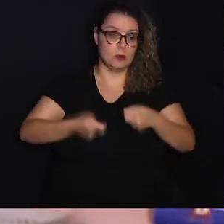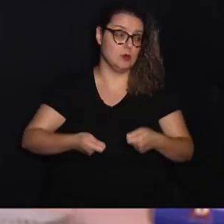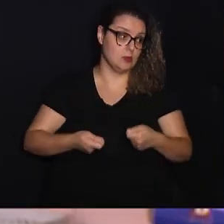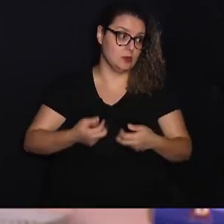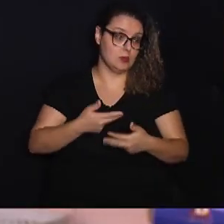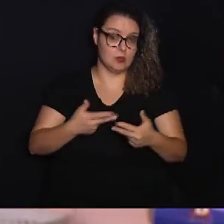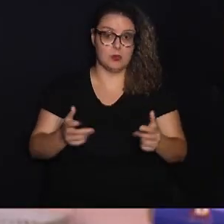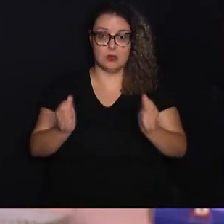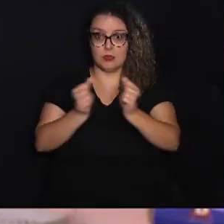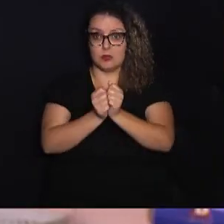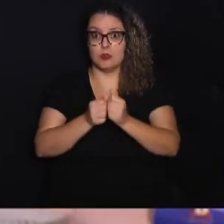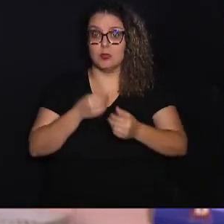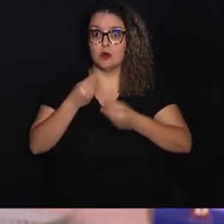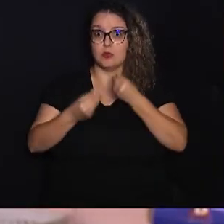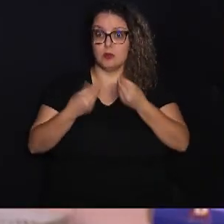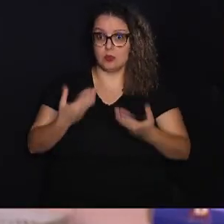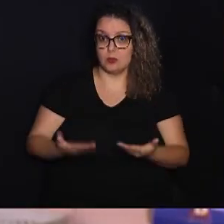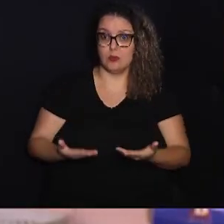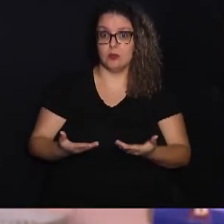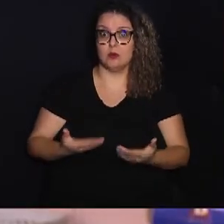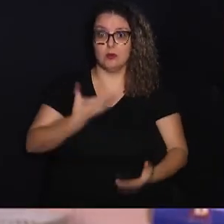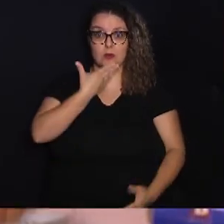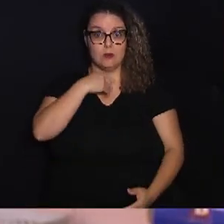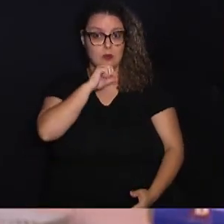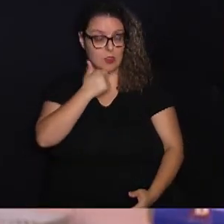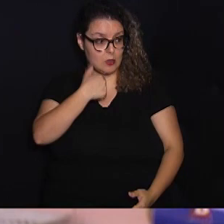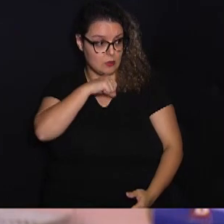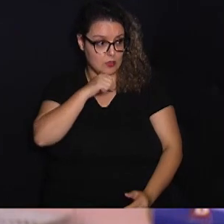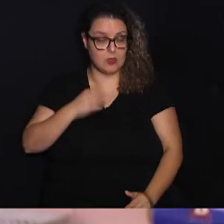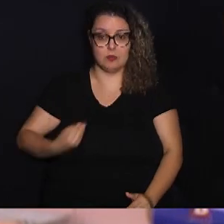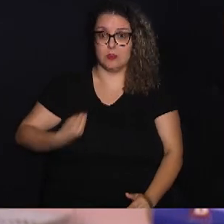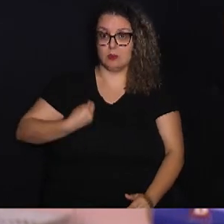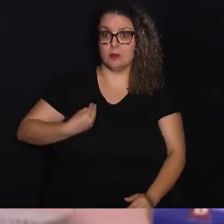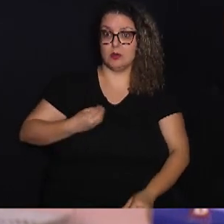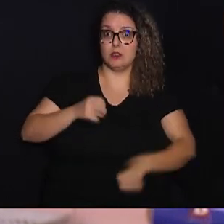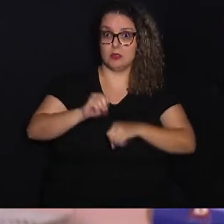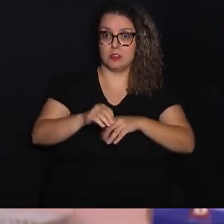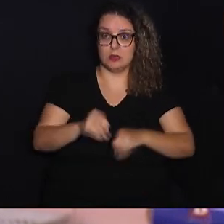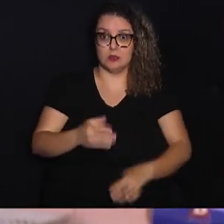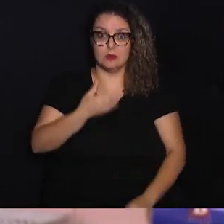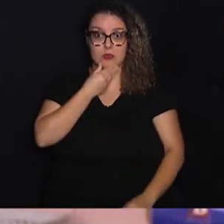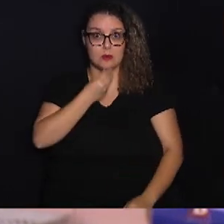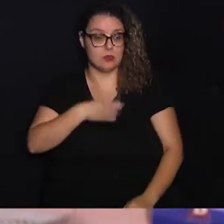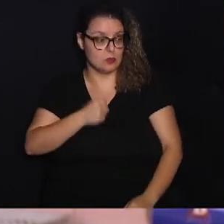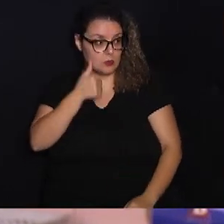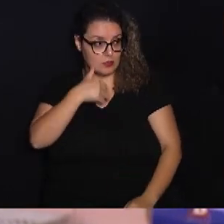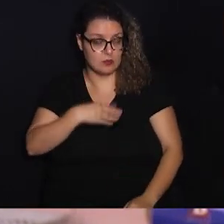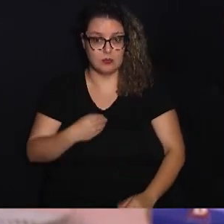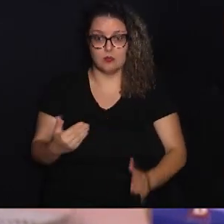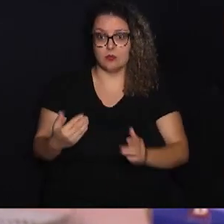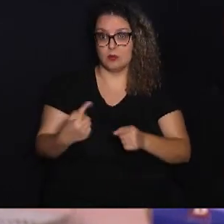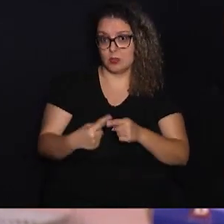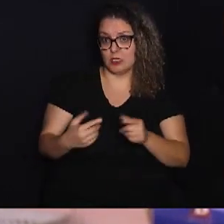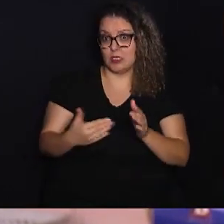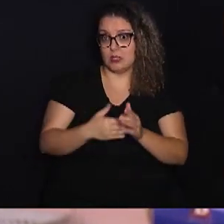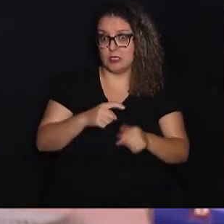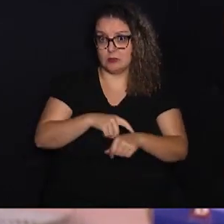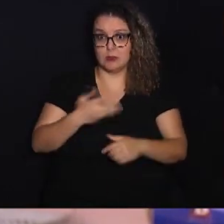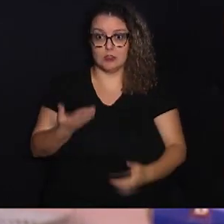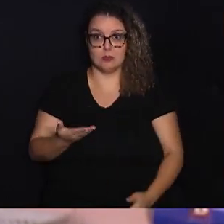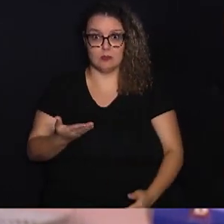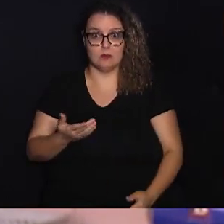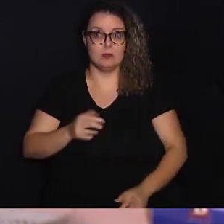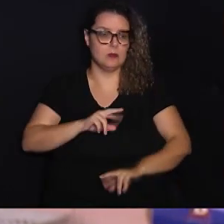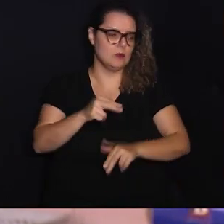junto, né? Como é que é pais estarem presentes na educação dos filhos? Porque até então, naquele momento, estavam rolando